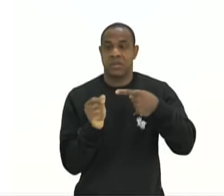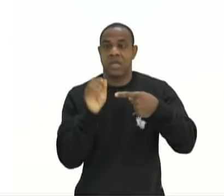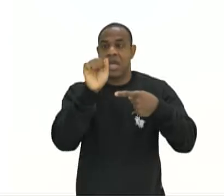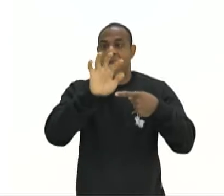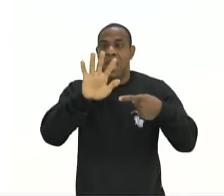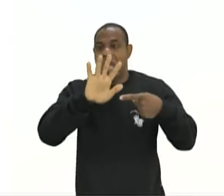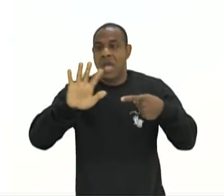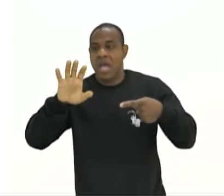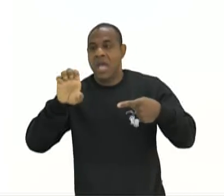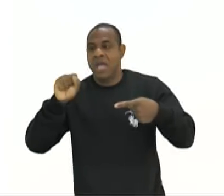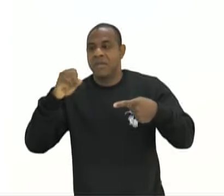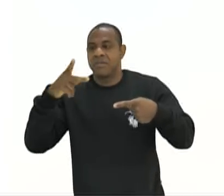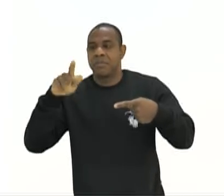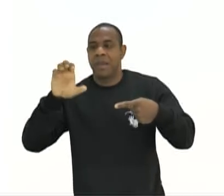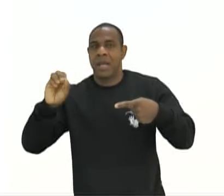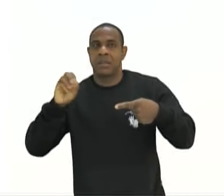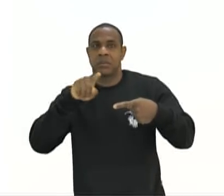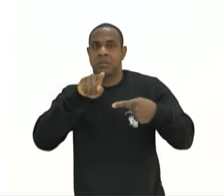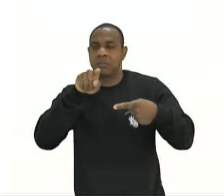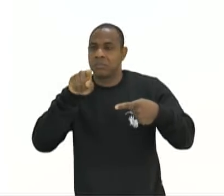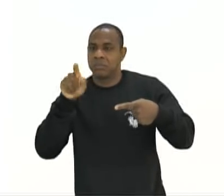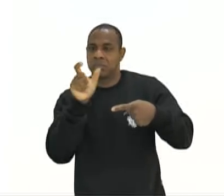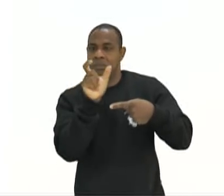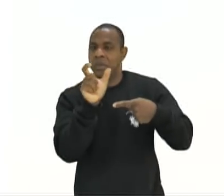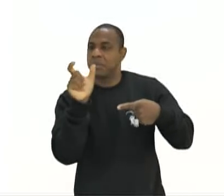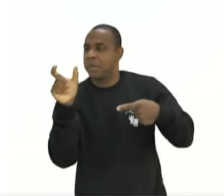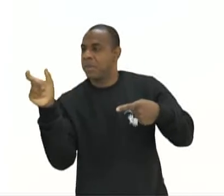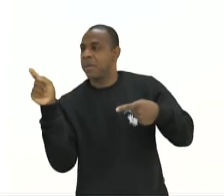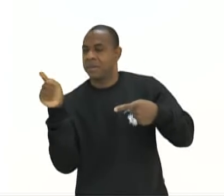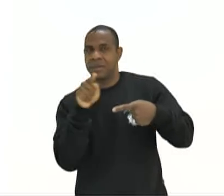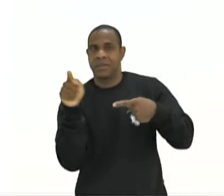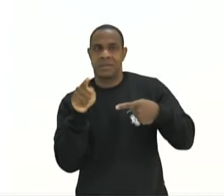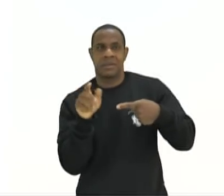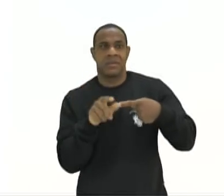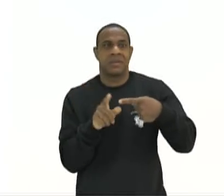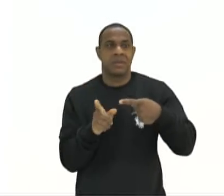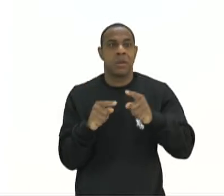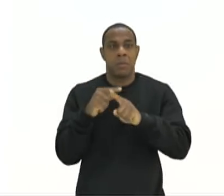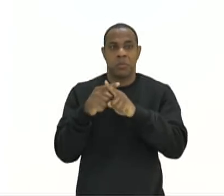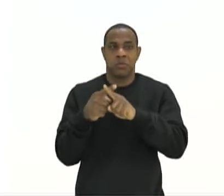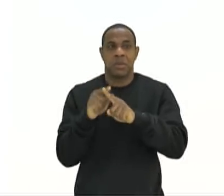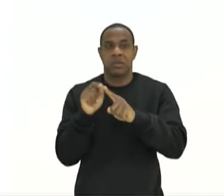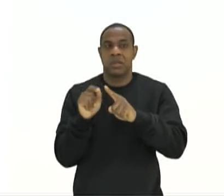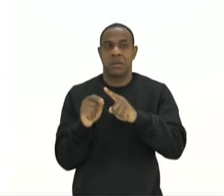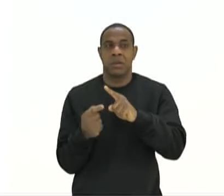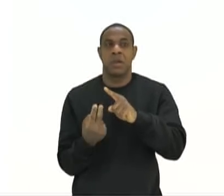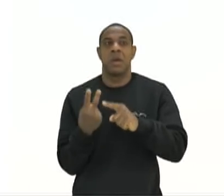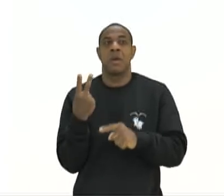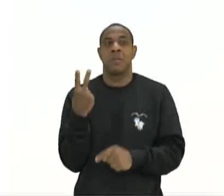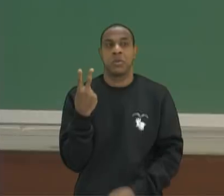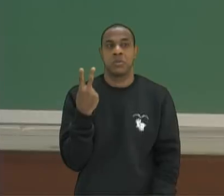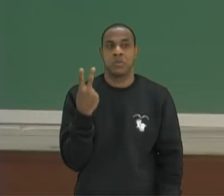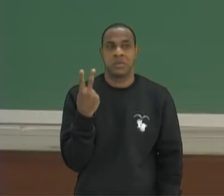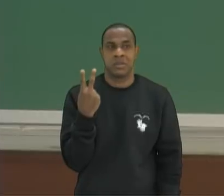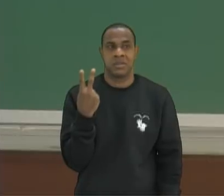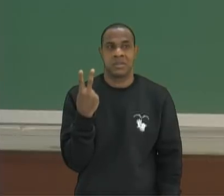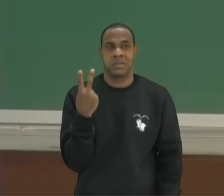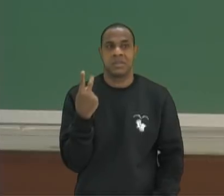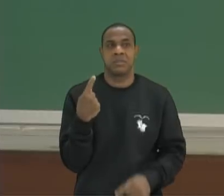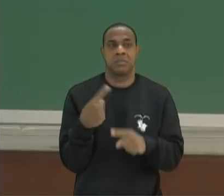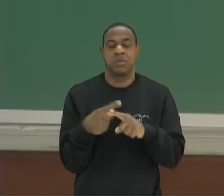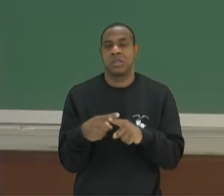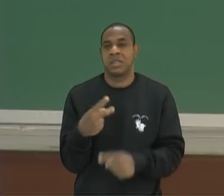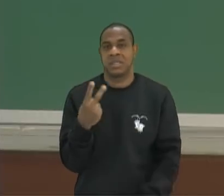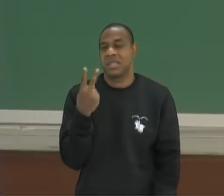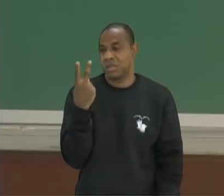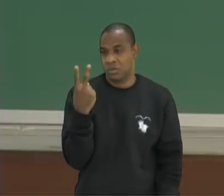ali? Os 3 fragmentos que você tem do gráfico. Eu multiplico por 2, por quê? Porque 2